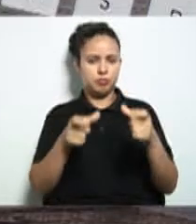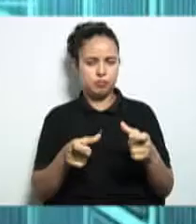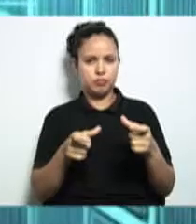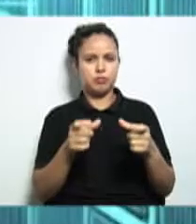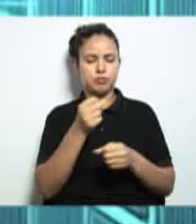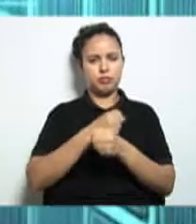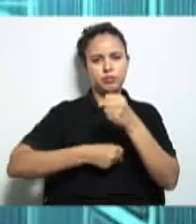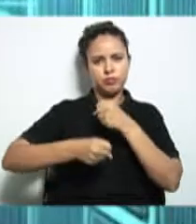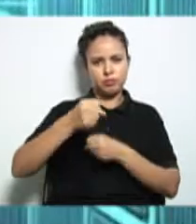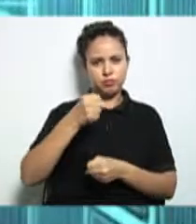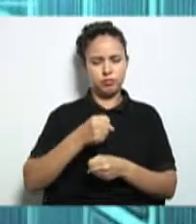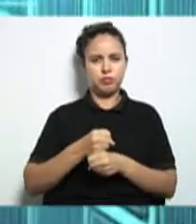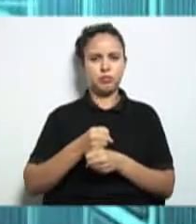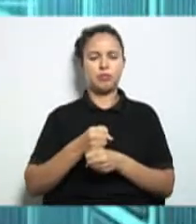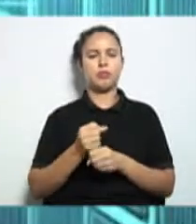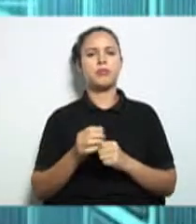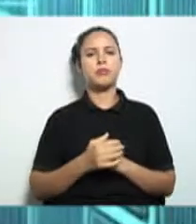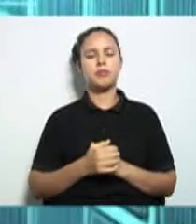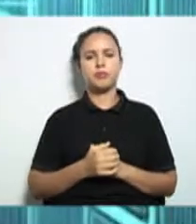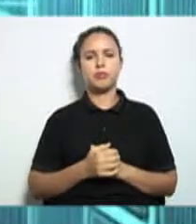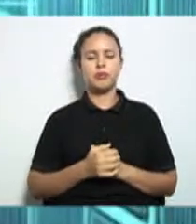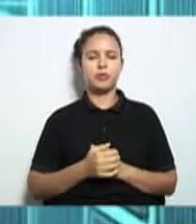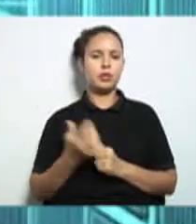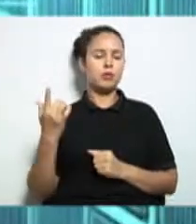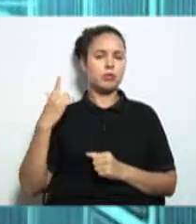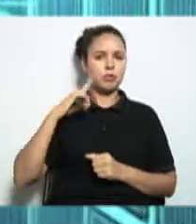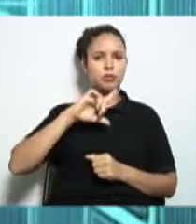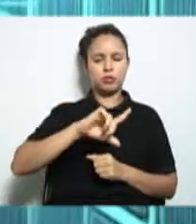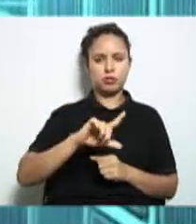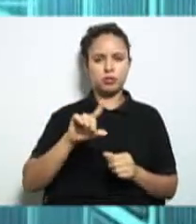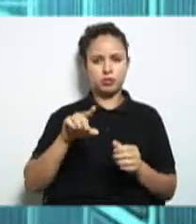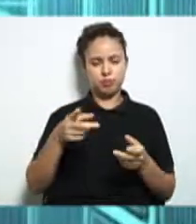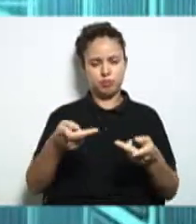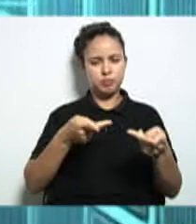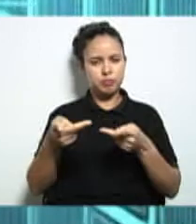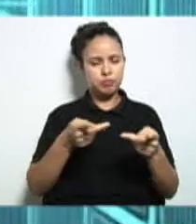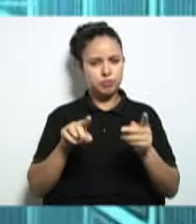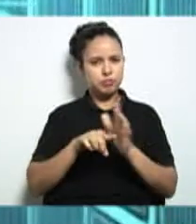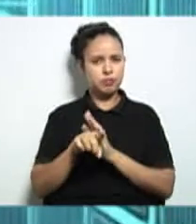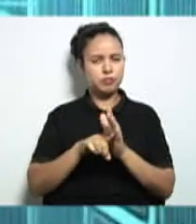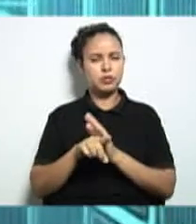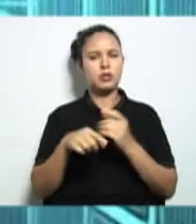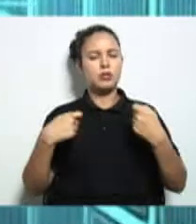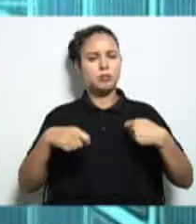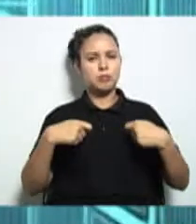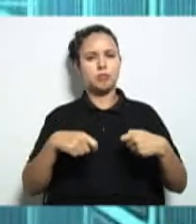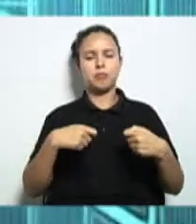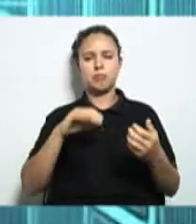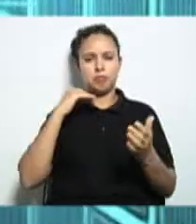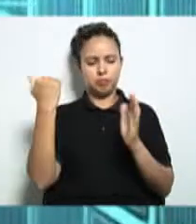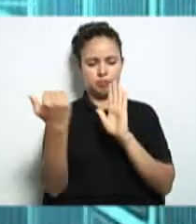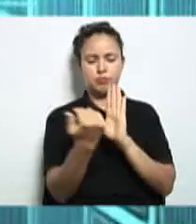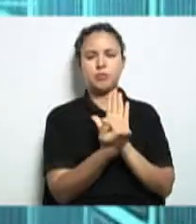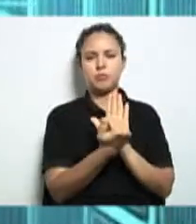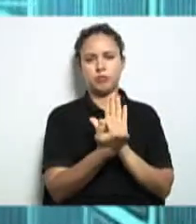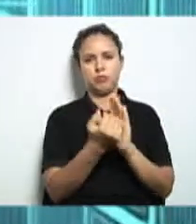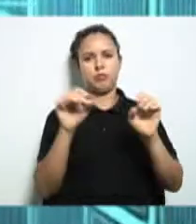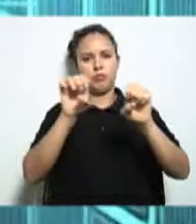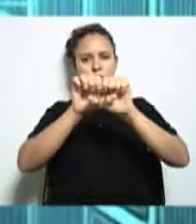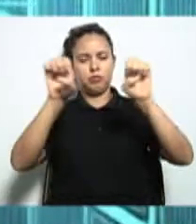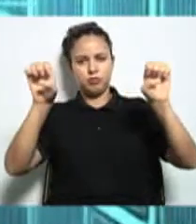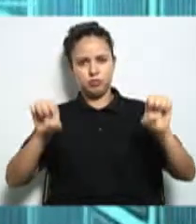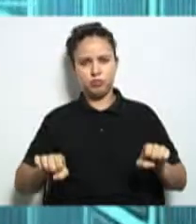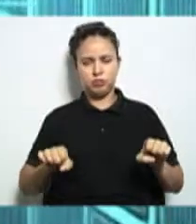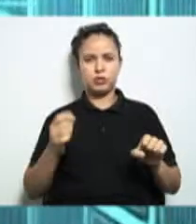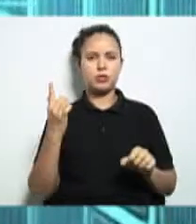ano. Para ter sucesso no projeto de pesquisa, é preciso se ater a cada detalhe da estrutura e, assim, ter um